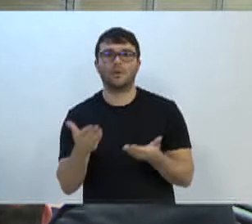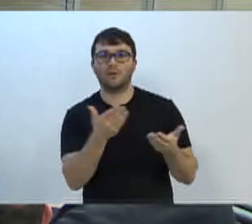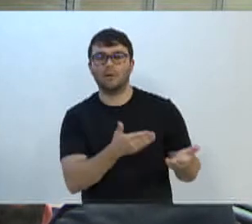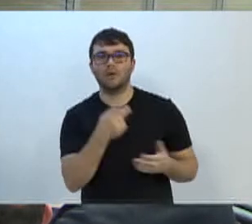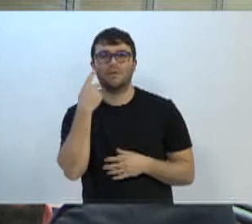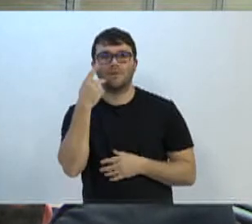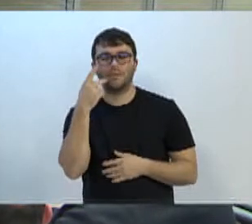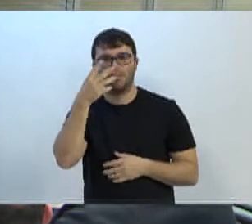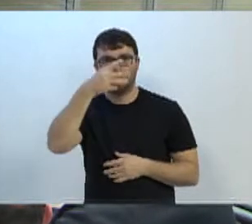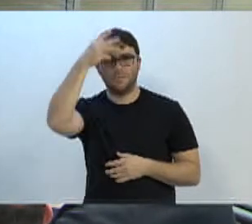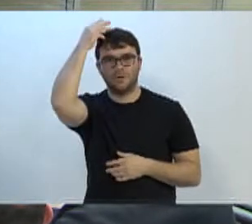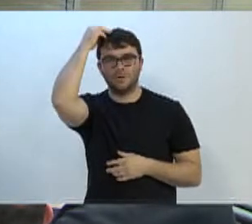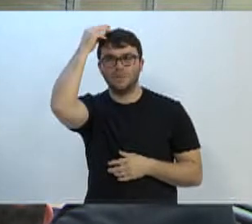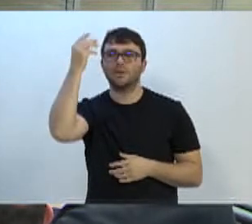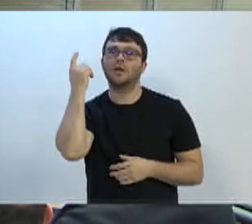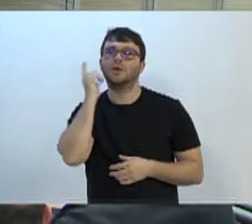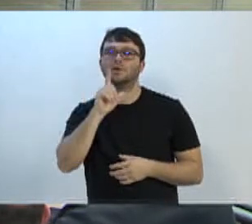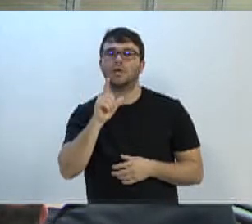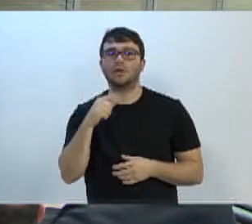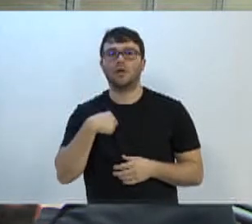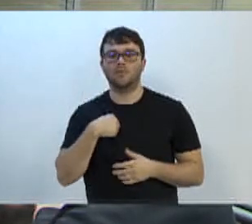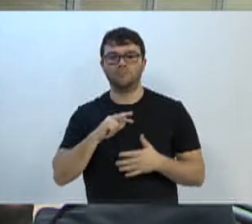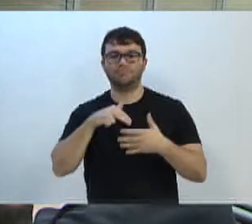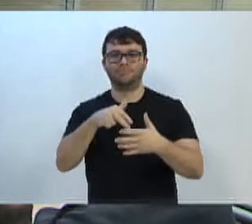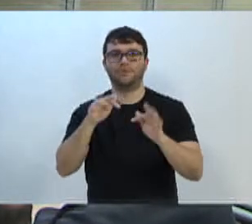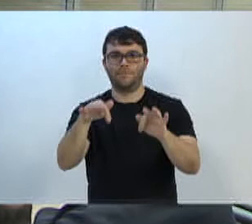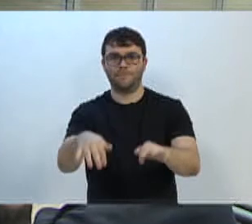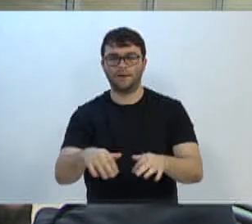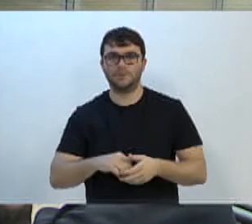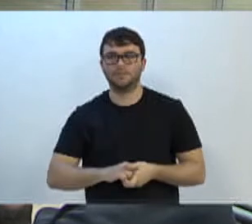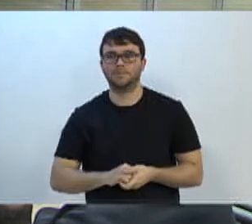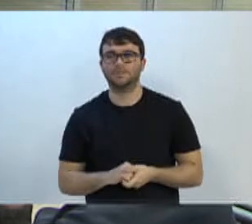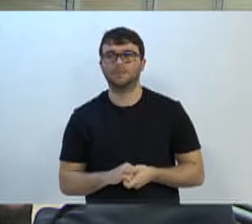Matias para que eu possa fazer o meu relacionamento final